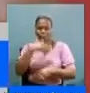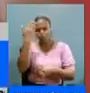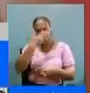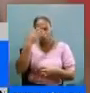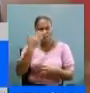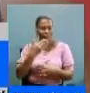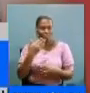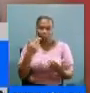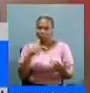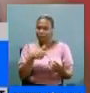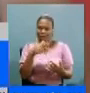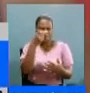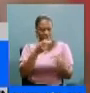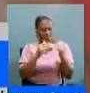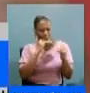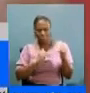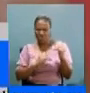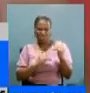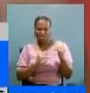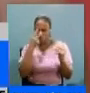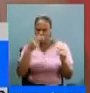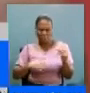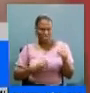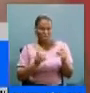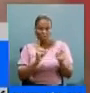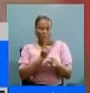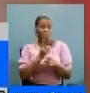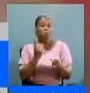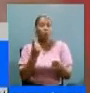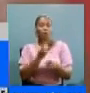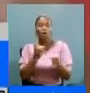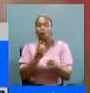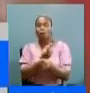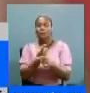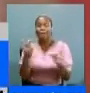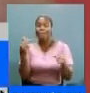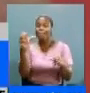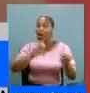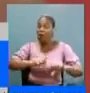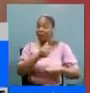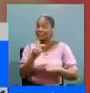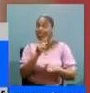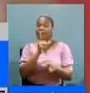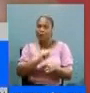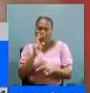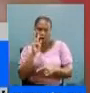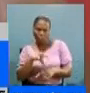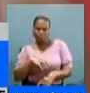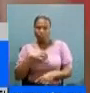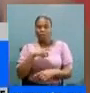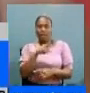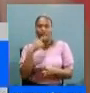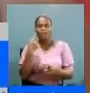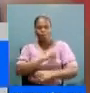isso que até deixa, fica para baixo, para morrer coisas mal, negativas, que está passando nessas vidas. Então, também inspira nesse para ganhar força